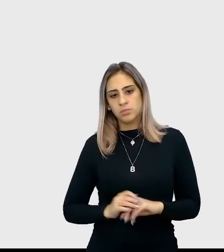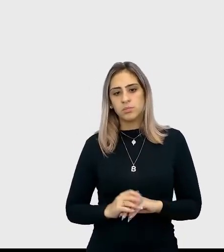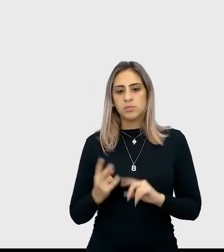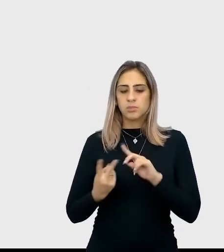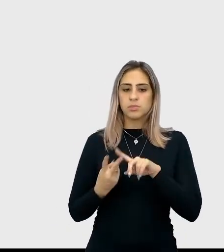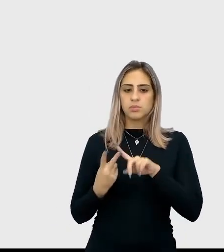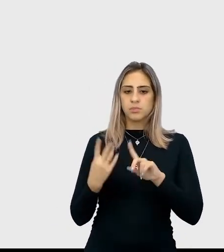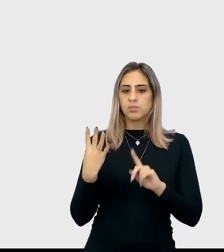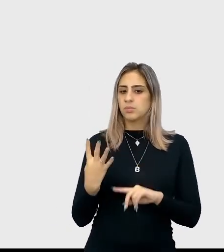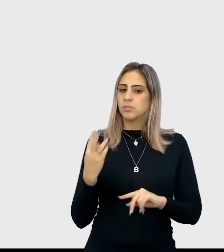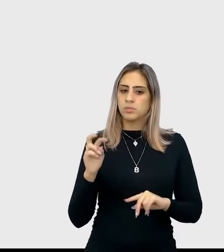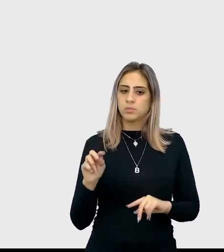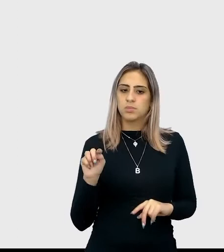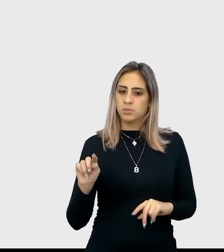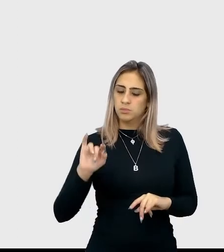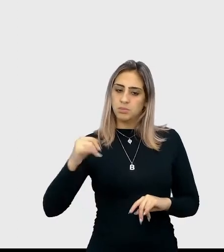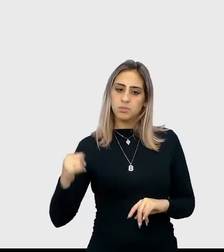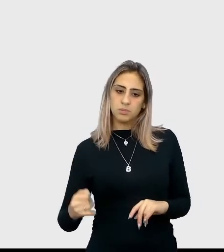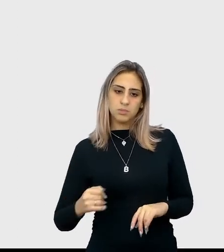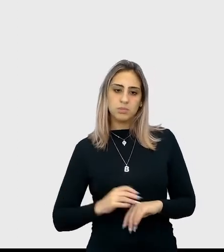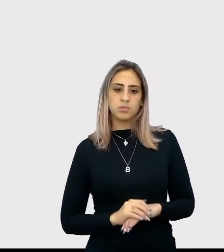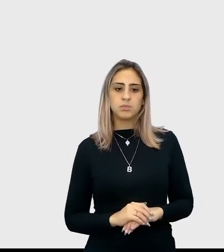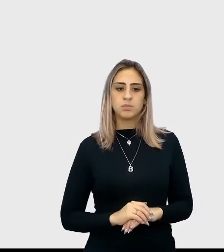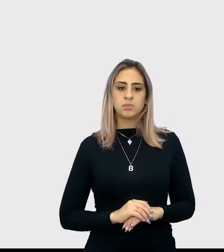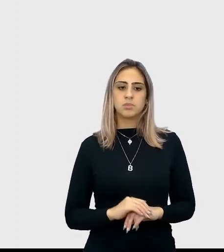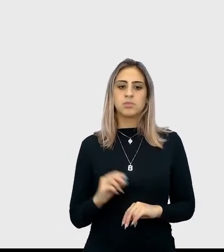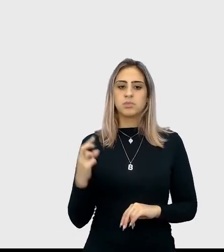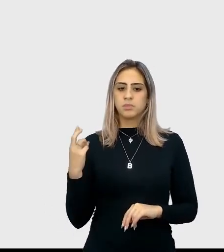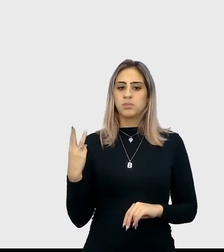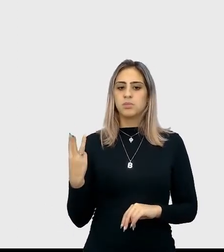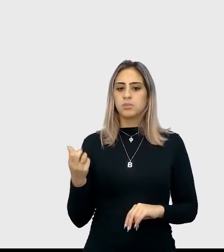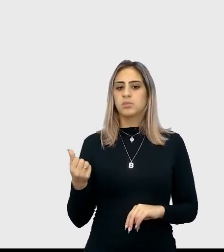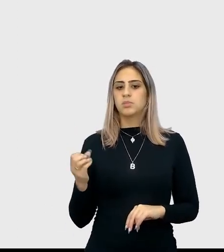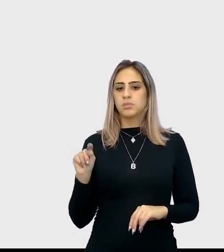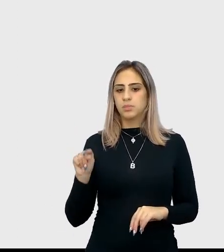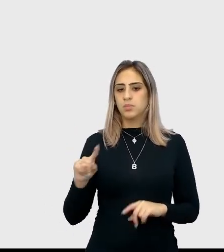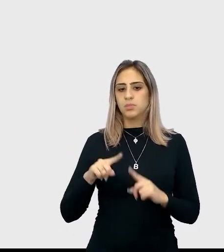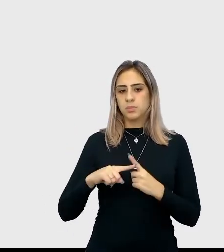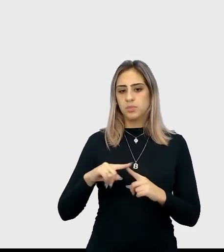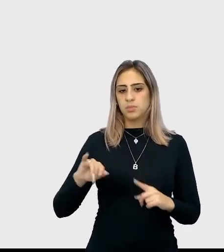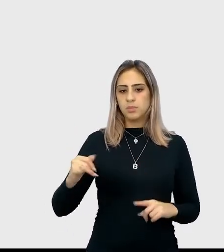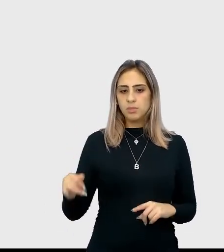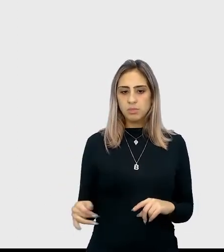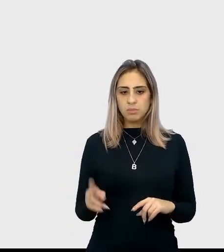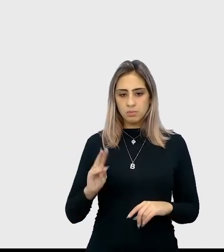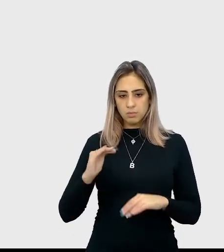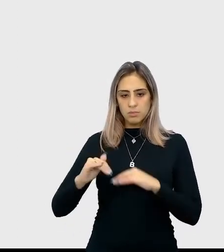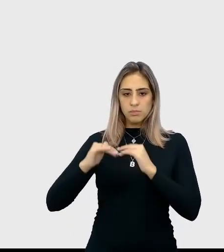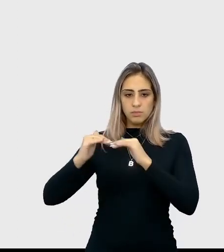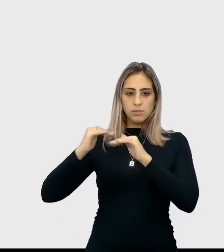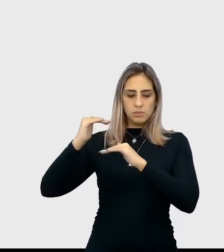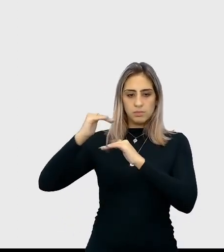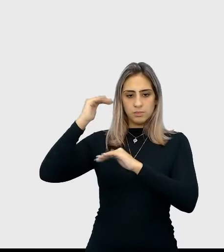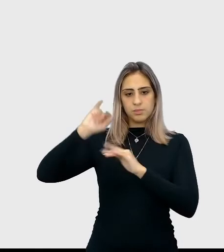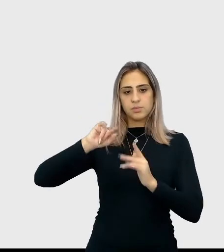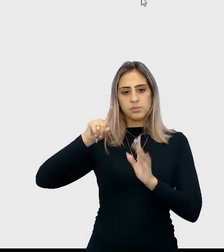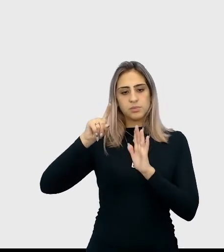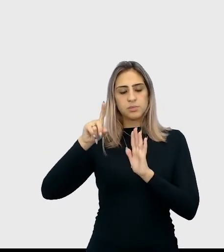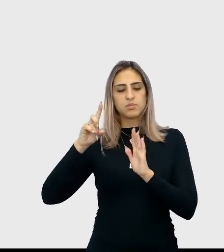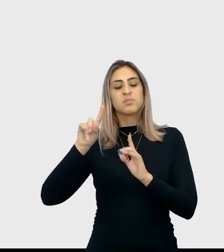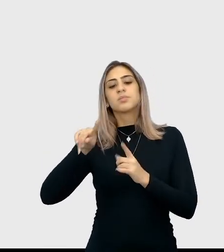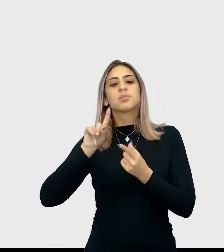segundo, 45 mil mais os juros, do terceiro, 60 mil mais os juros, podem ver que estão aumentando aí de 15 em